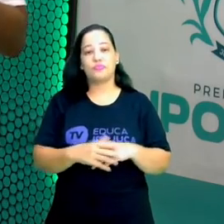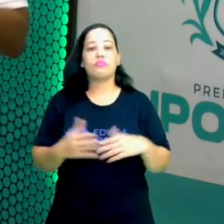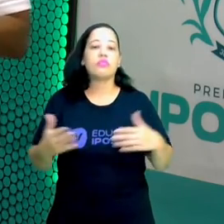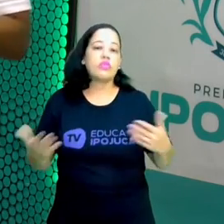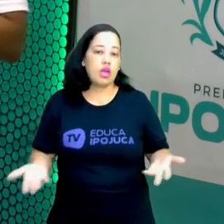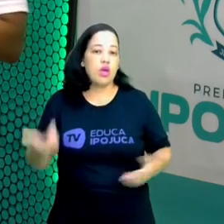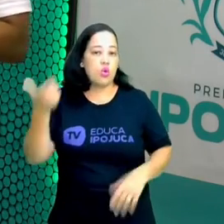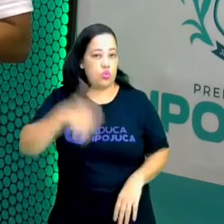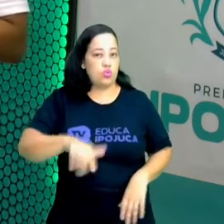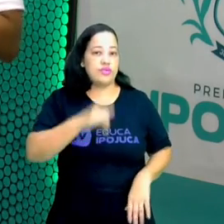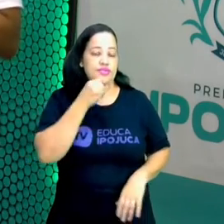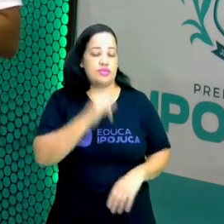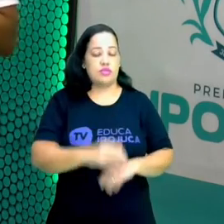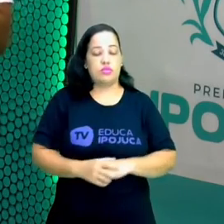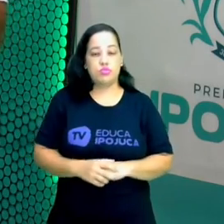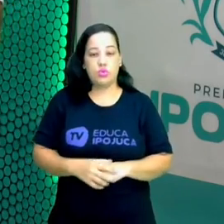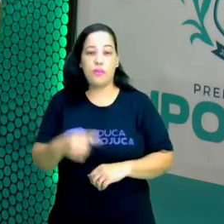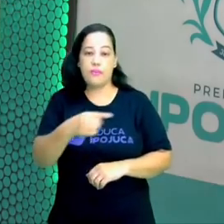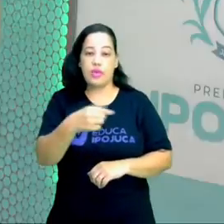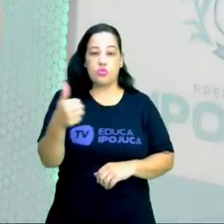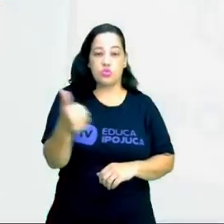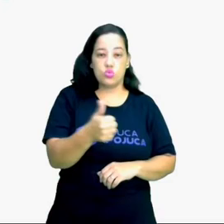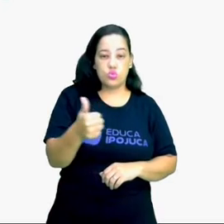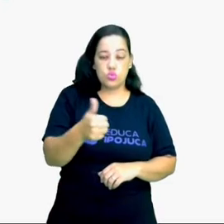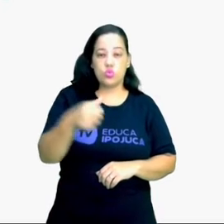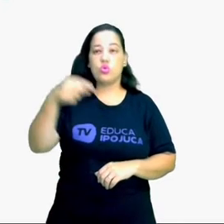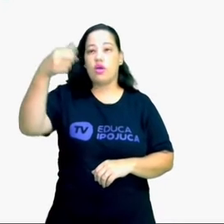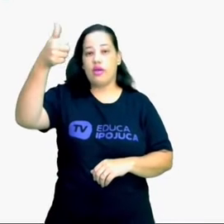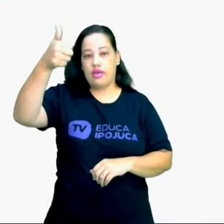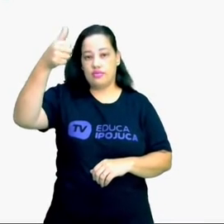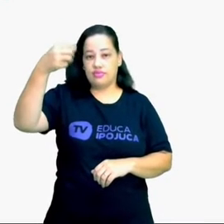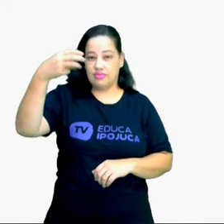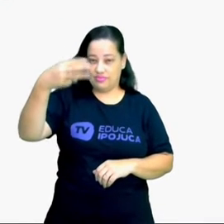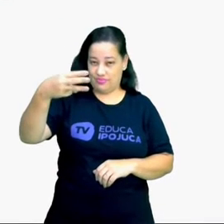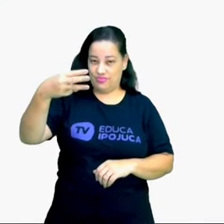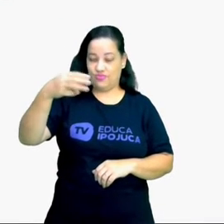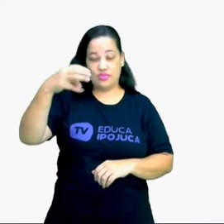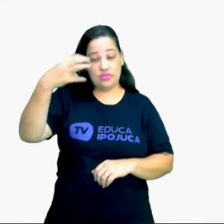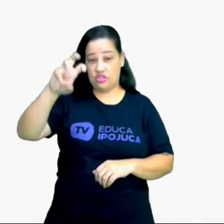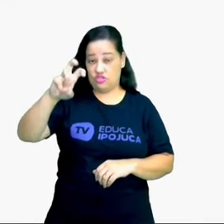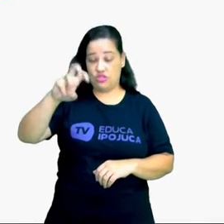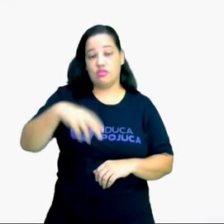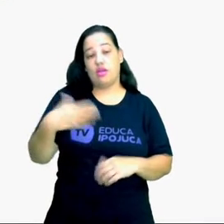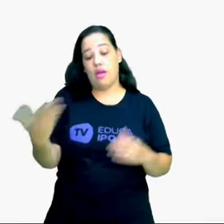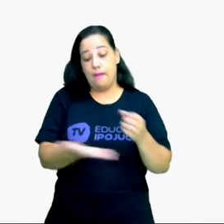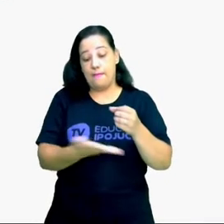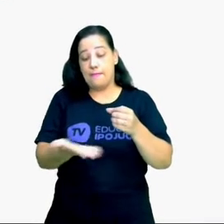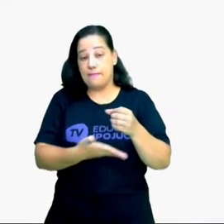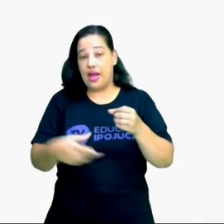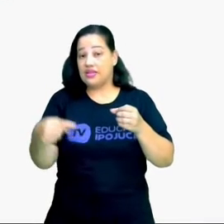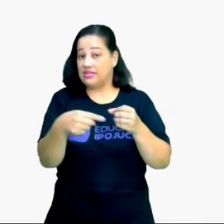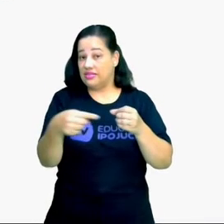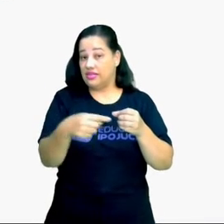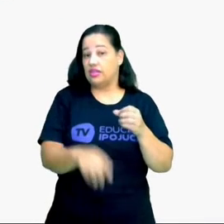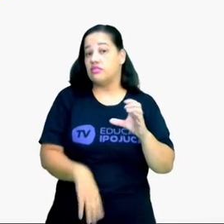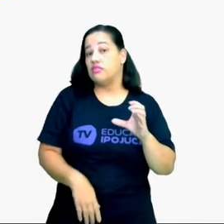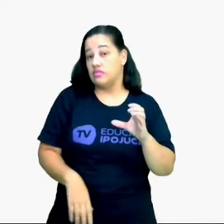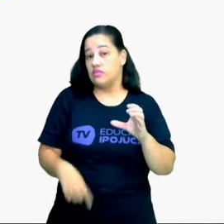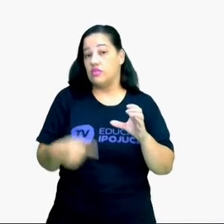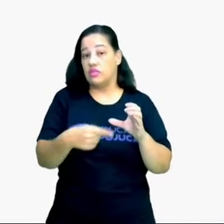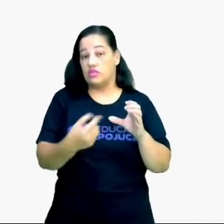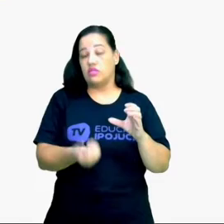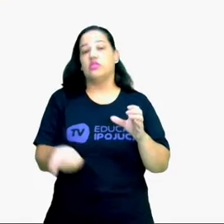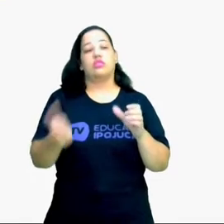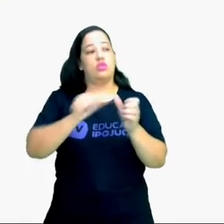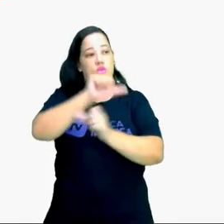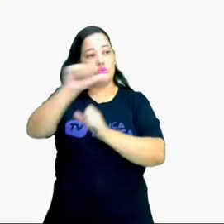exemplo. Menos 1 elevado a 3 quintos, também base negativa, Olha aí, numerador